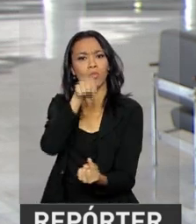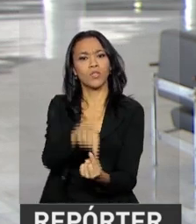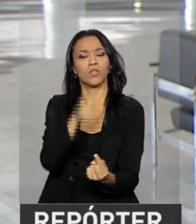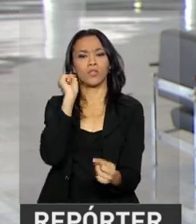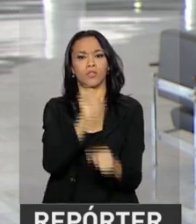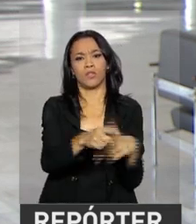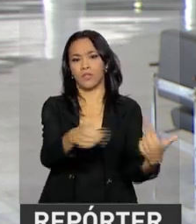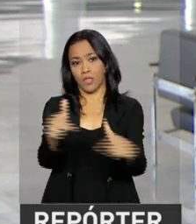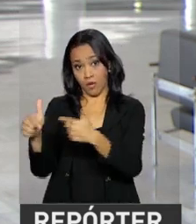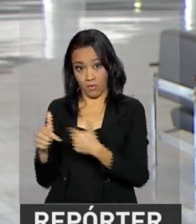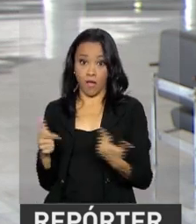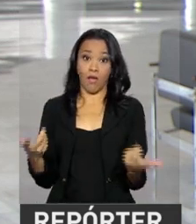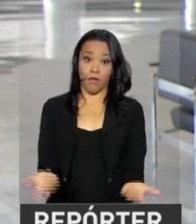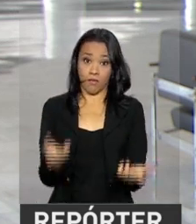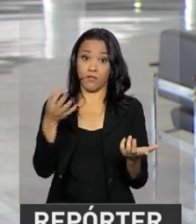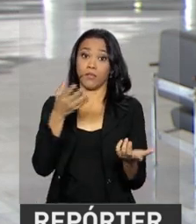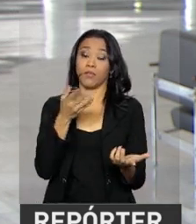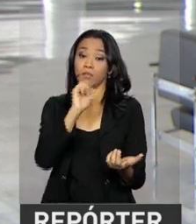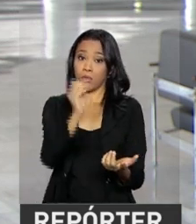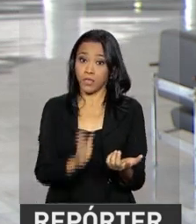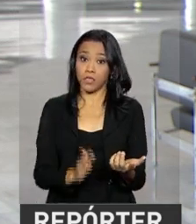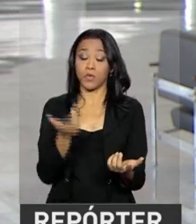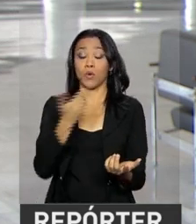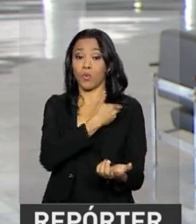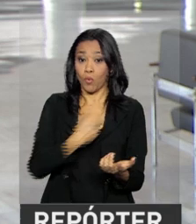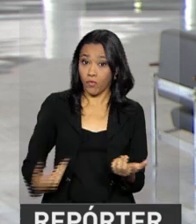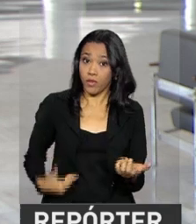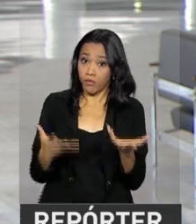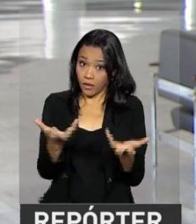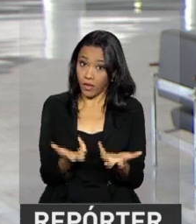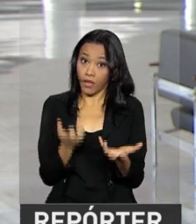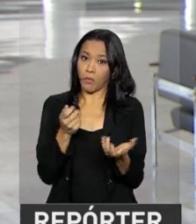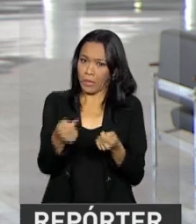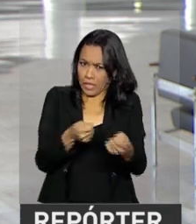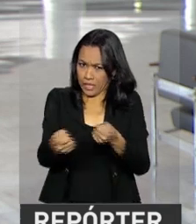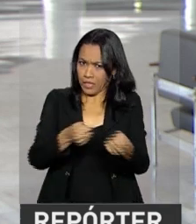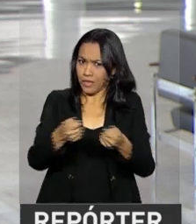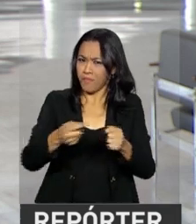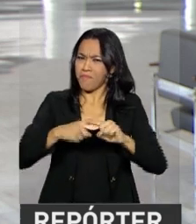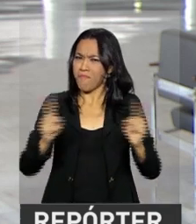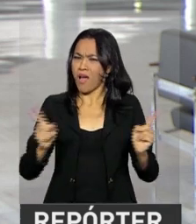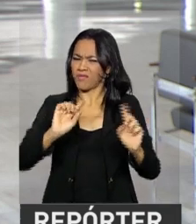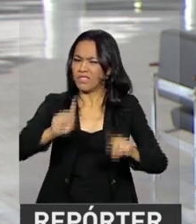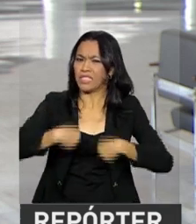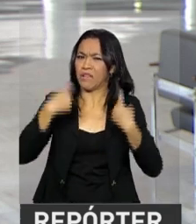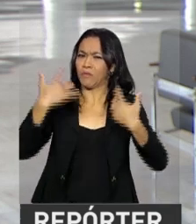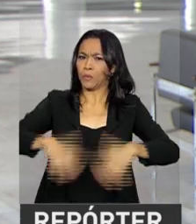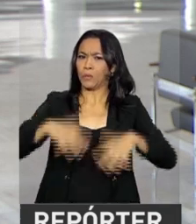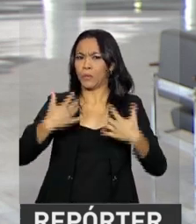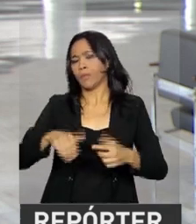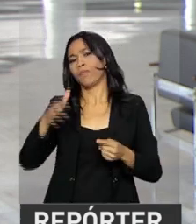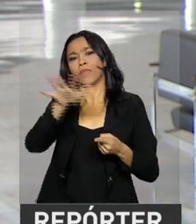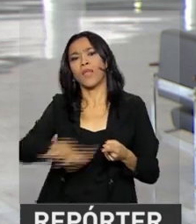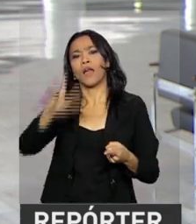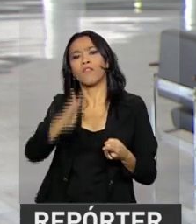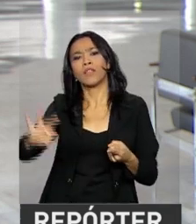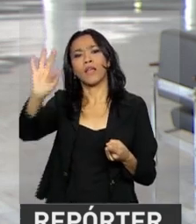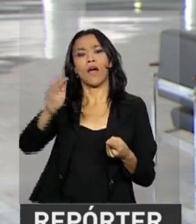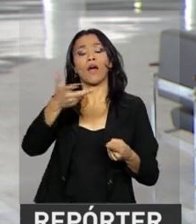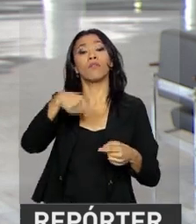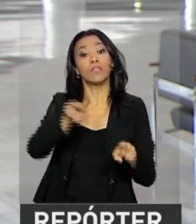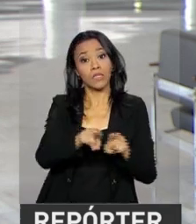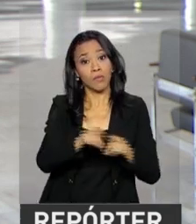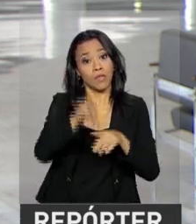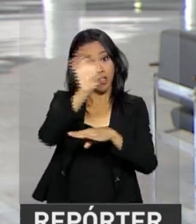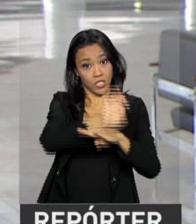e renda no Brasil. Ela disse que o governo busca um crescimento sustentável, mas que há muitos desafios, tanto na esfera federal quanto na estadual